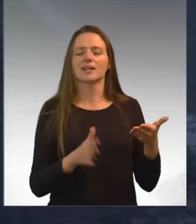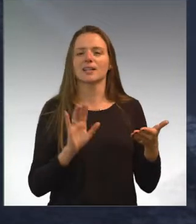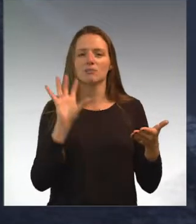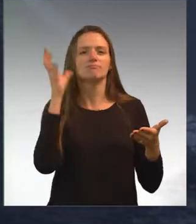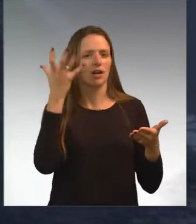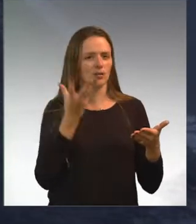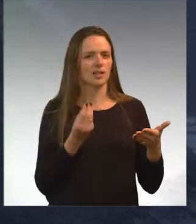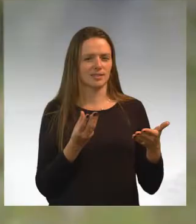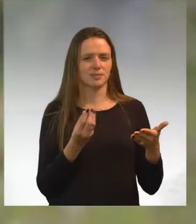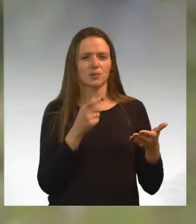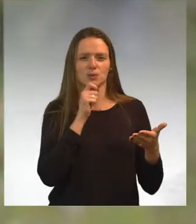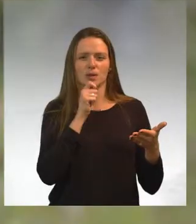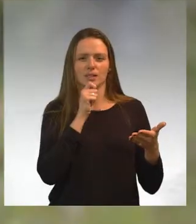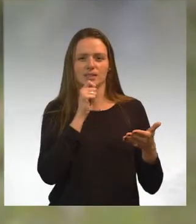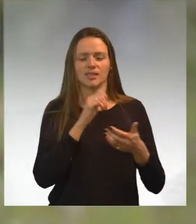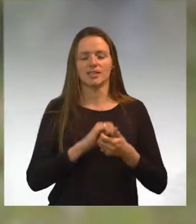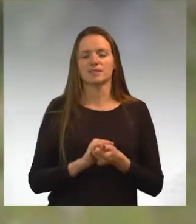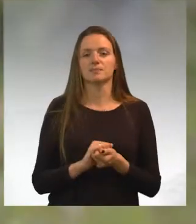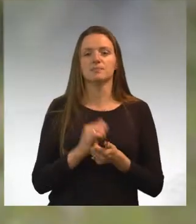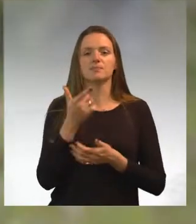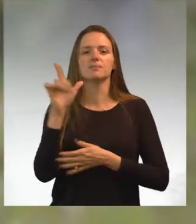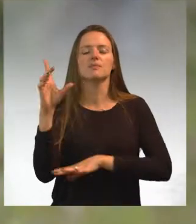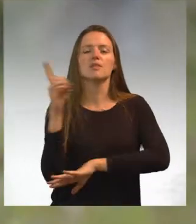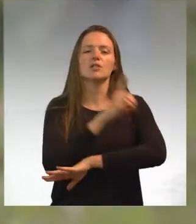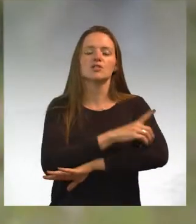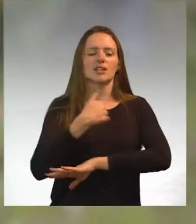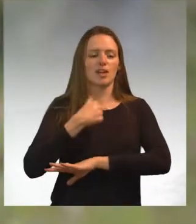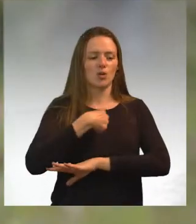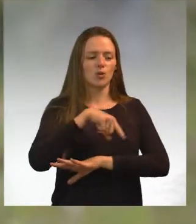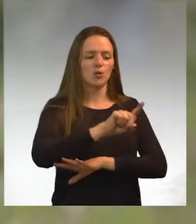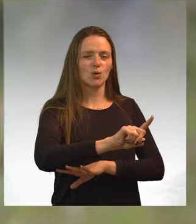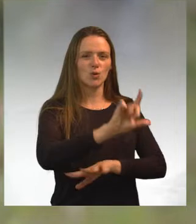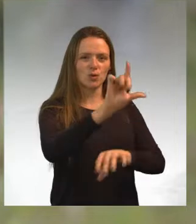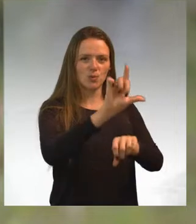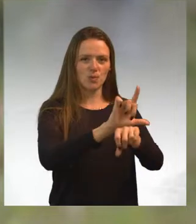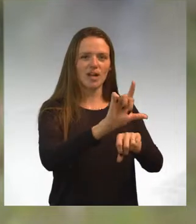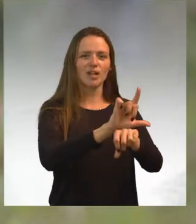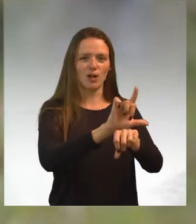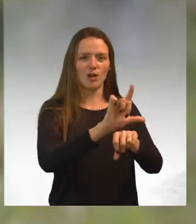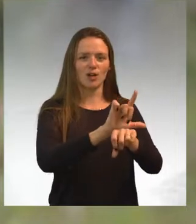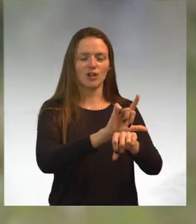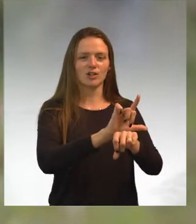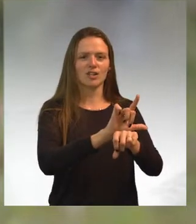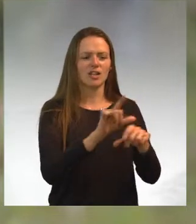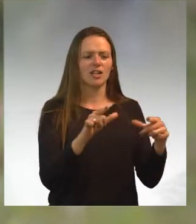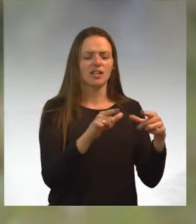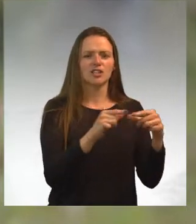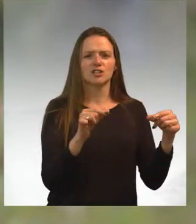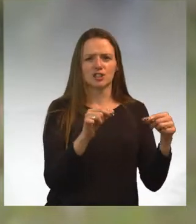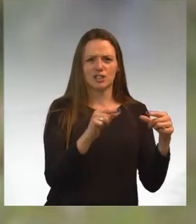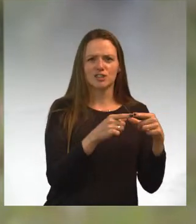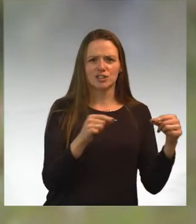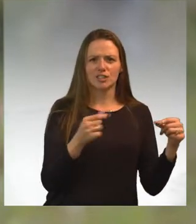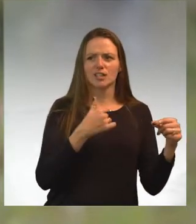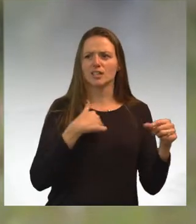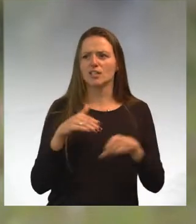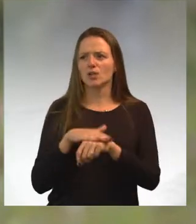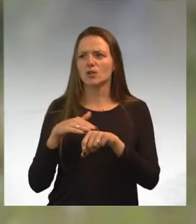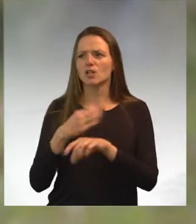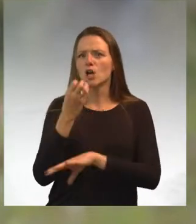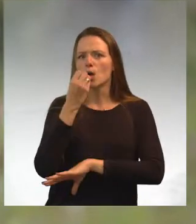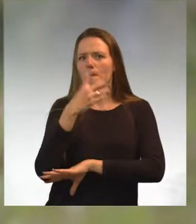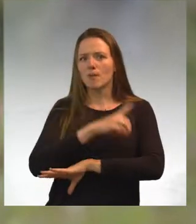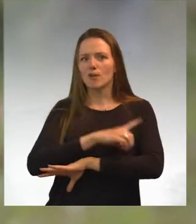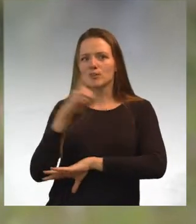muito. Outro dia eu fui numa loja de chineses e falei com ela bom dia